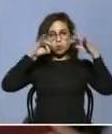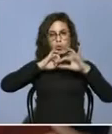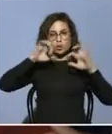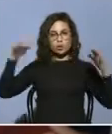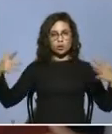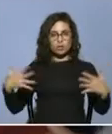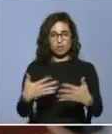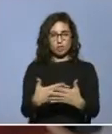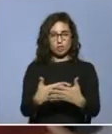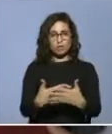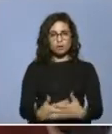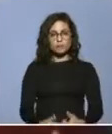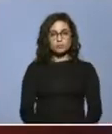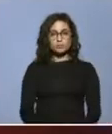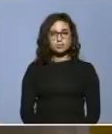inteira.